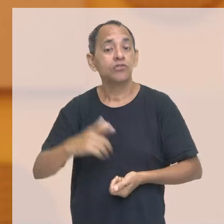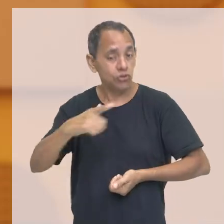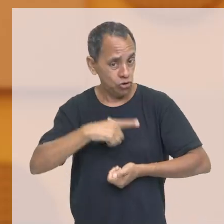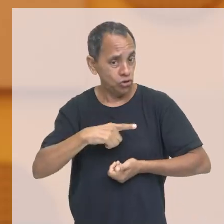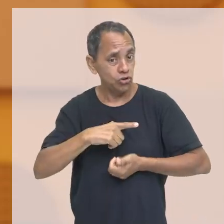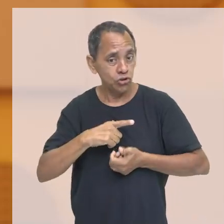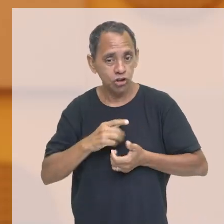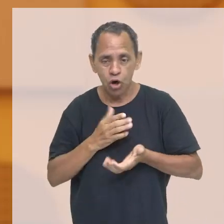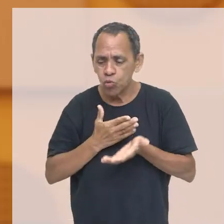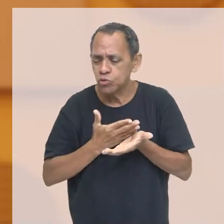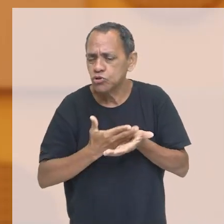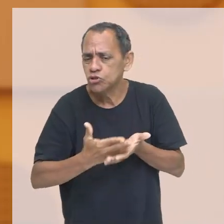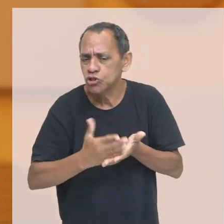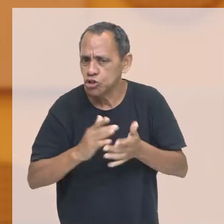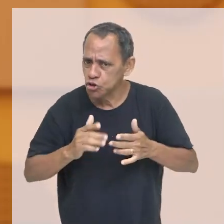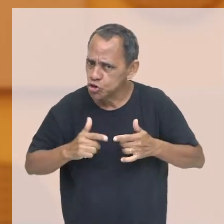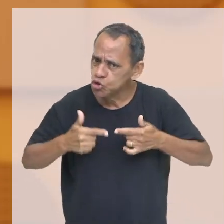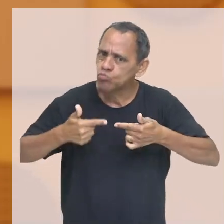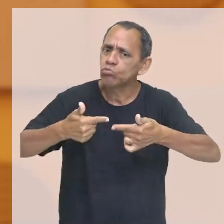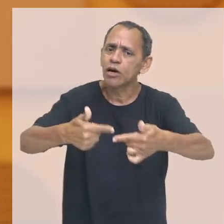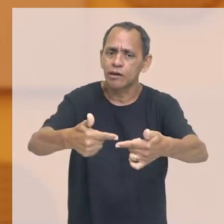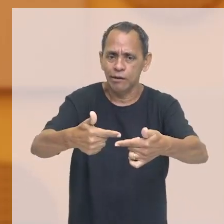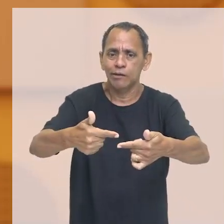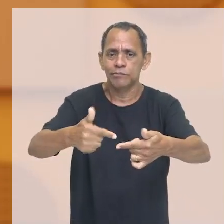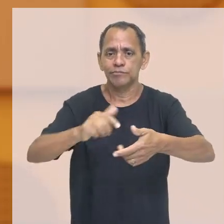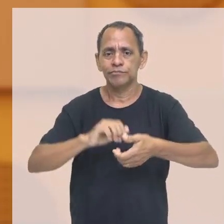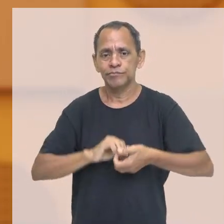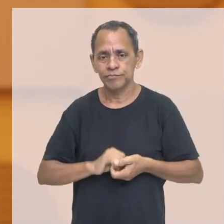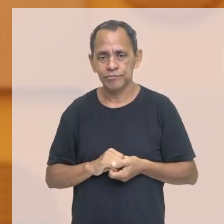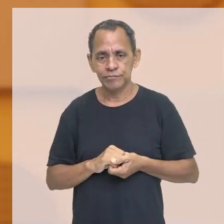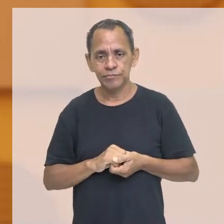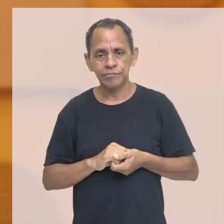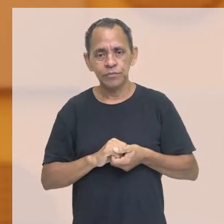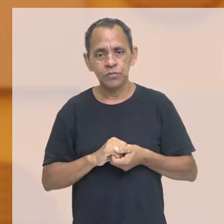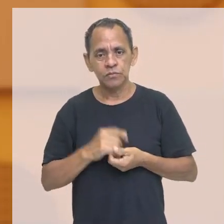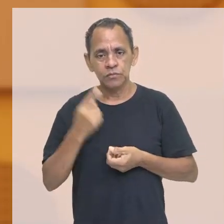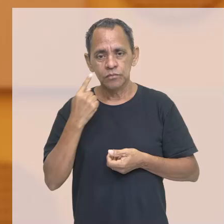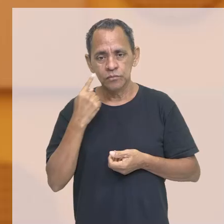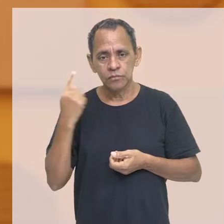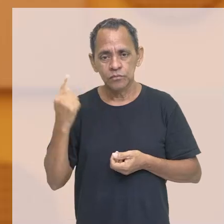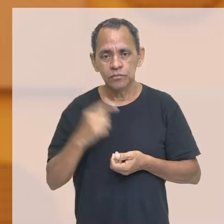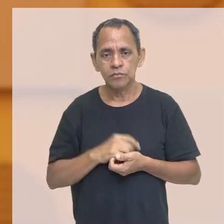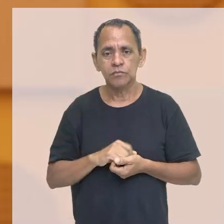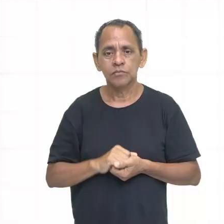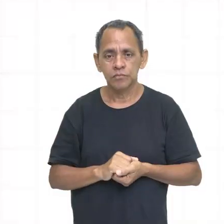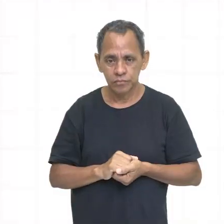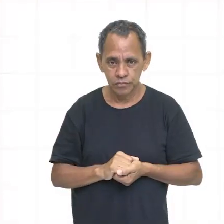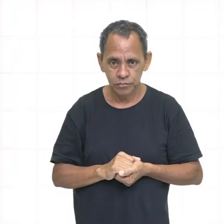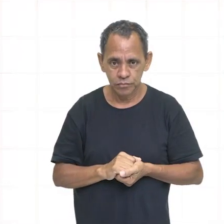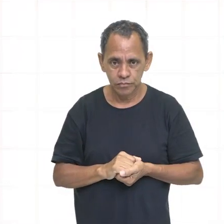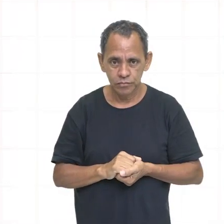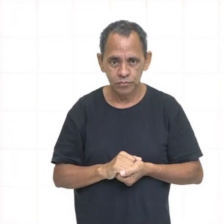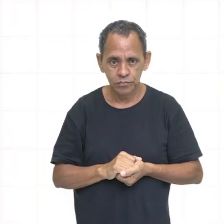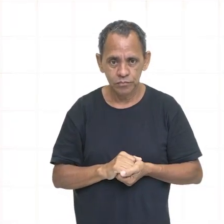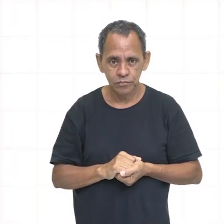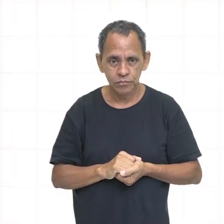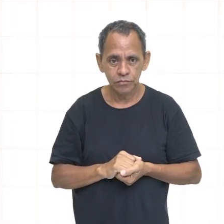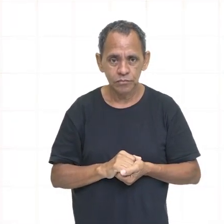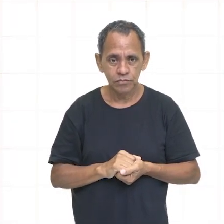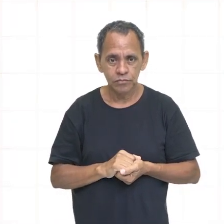com dimensões nunca antes vistas. Vamos então ao texto para a gente entender melhor o que esse momento quer dizer. Vamos lá,